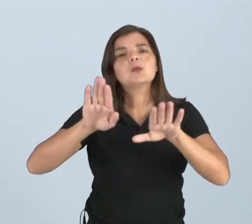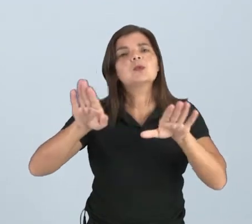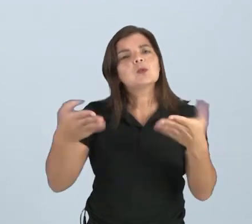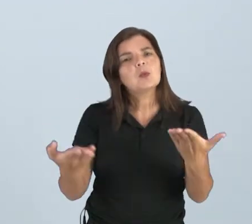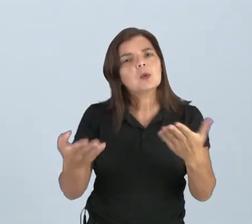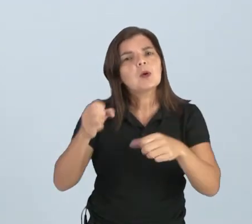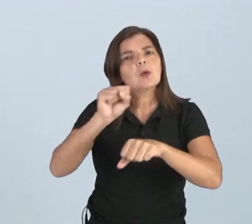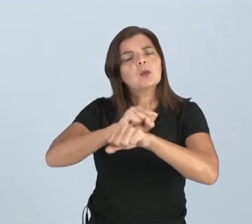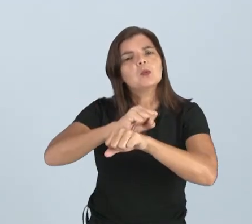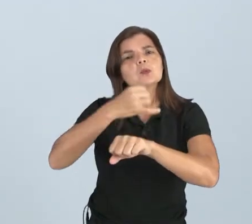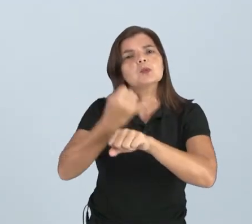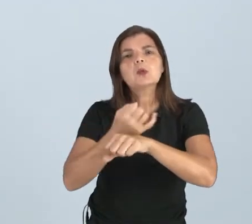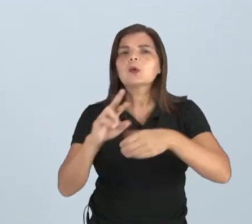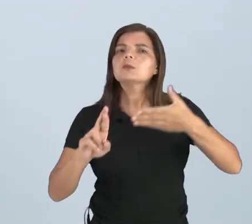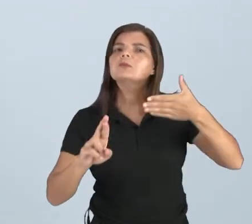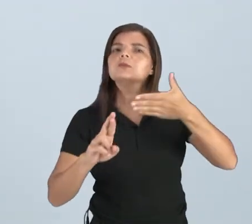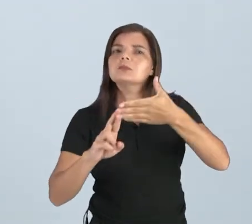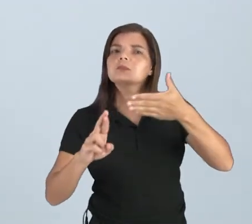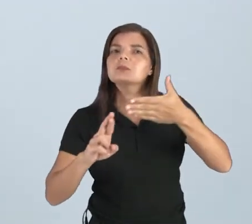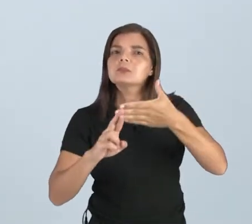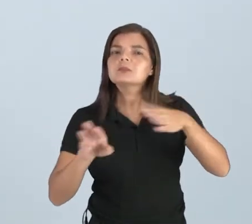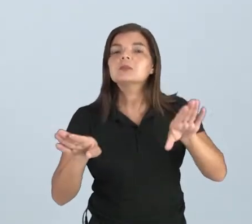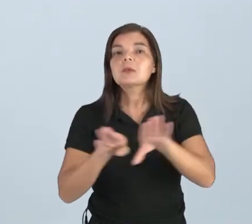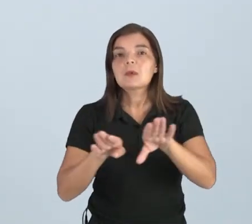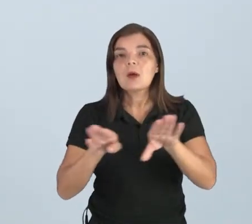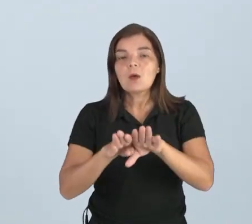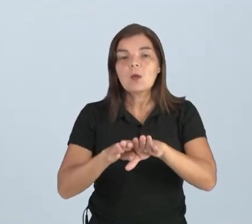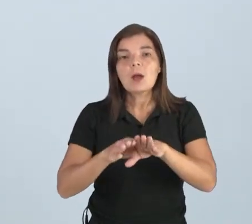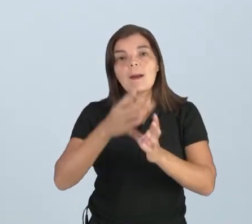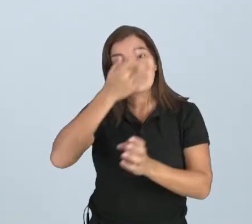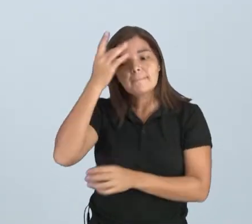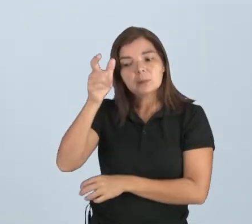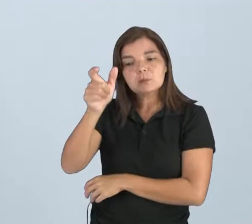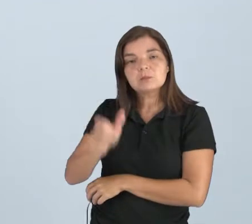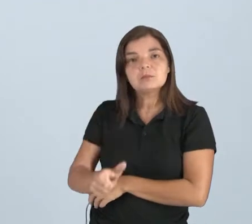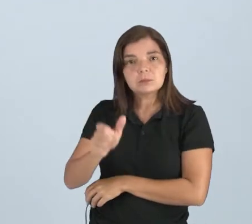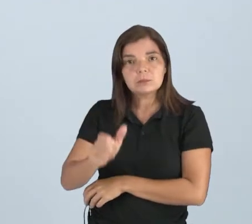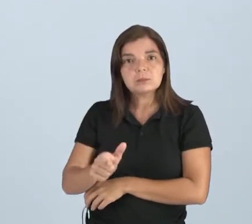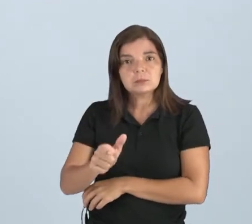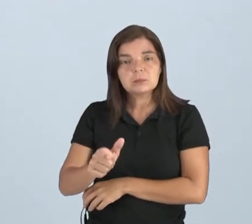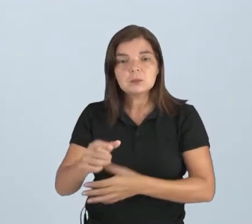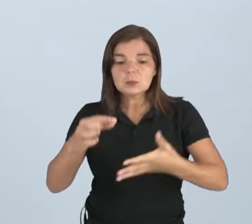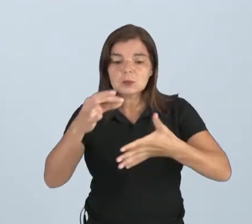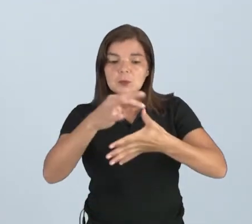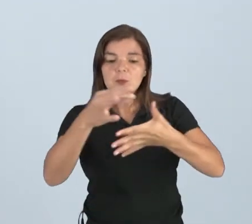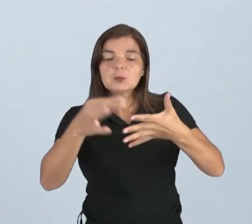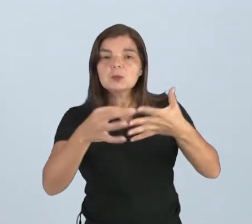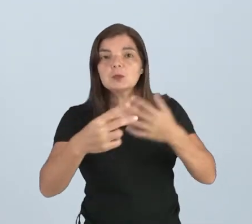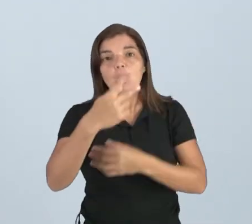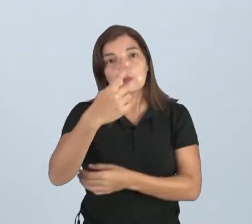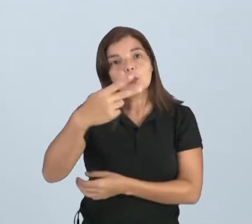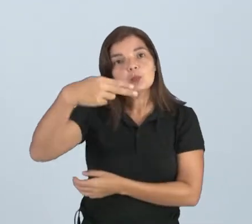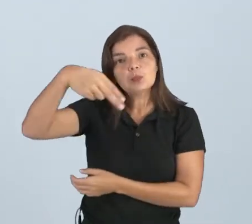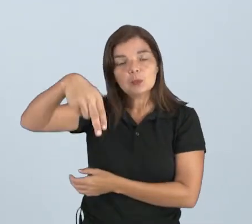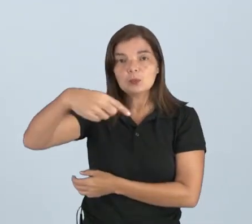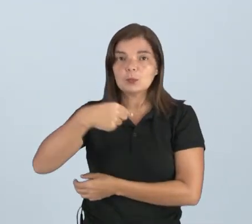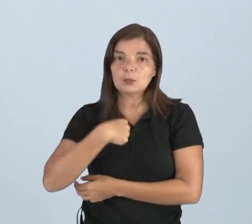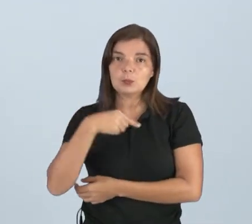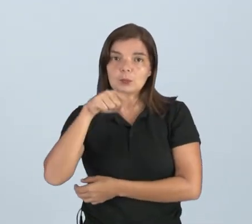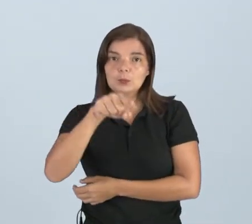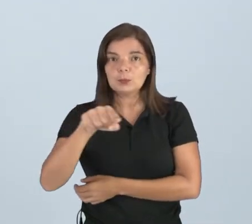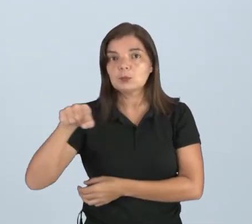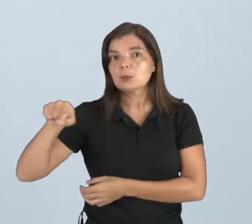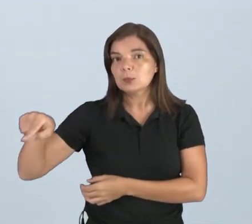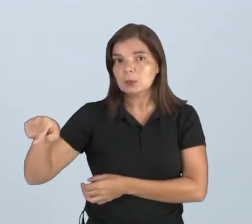se refere? O nome ou a pessoa verbal, que são os 6 pronomes do caso reto. Eu, tu,